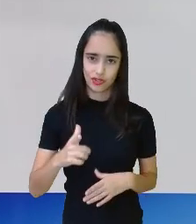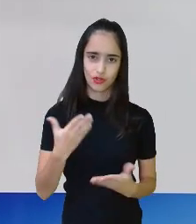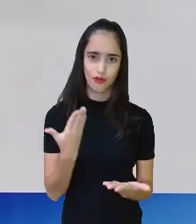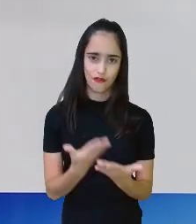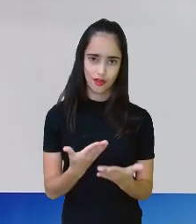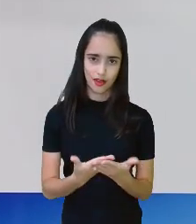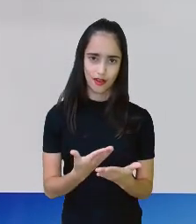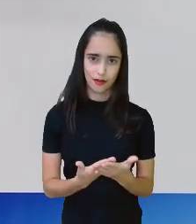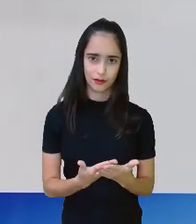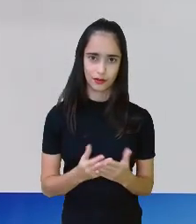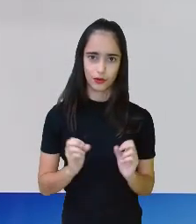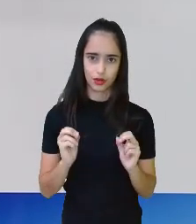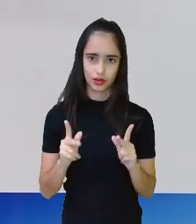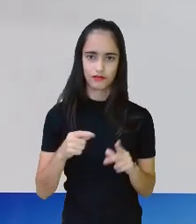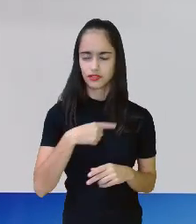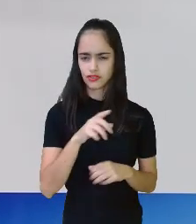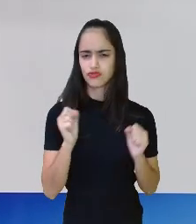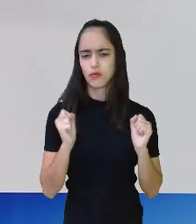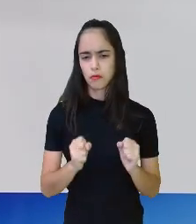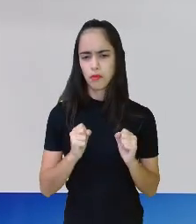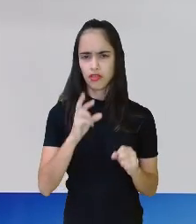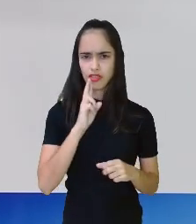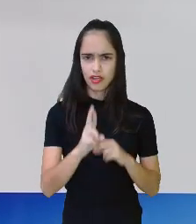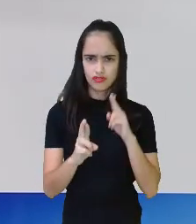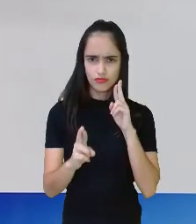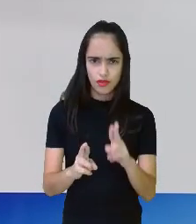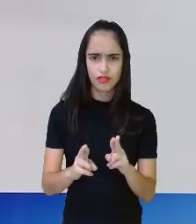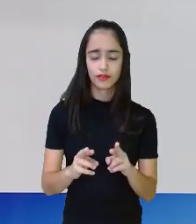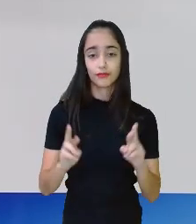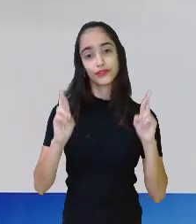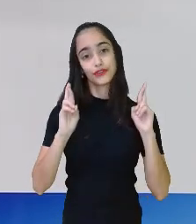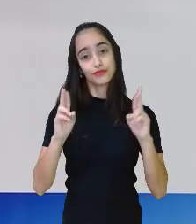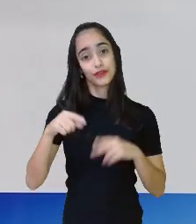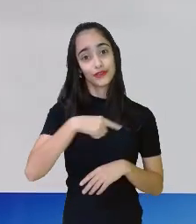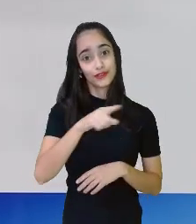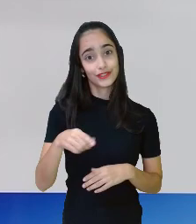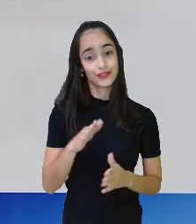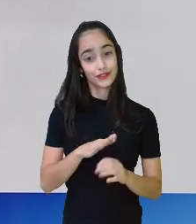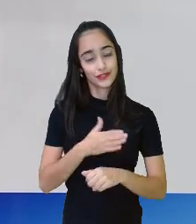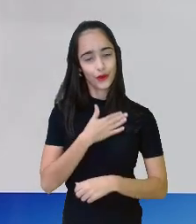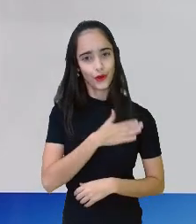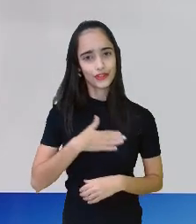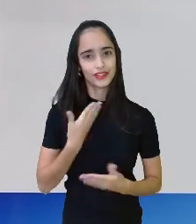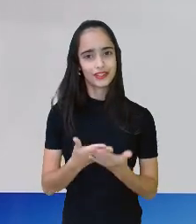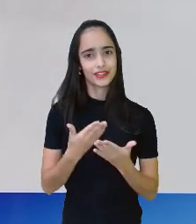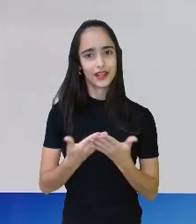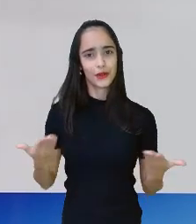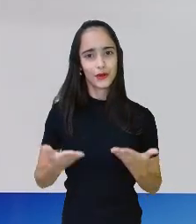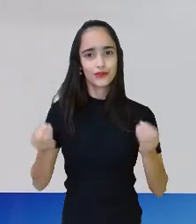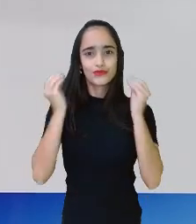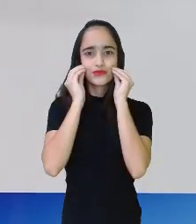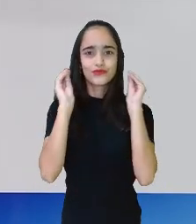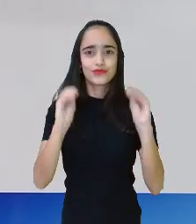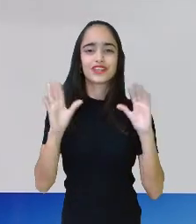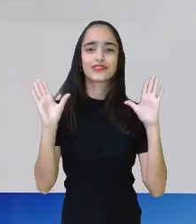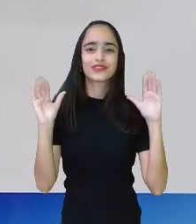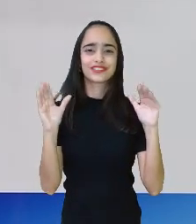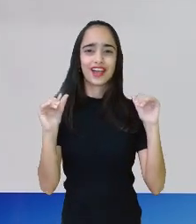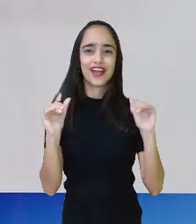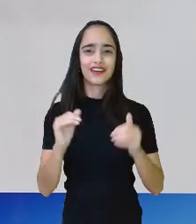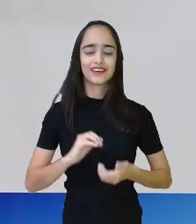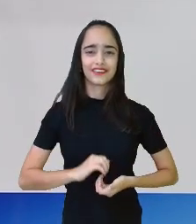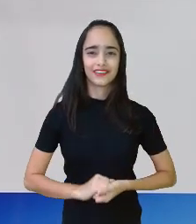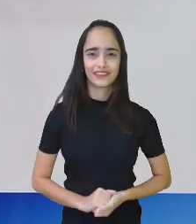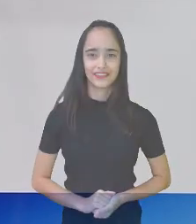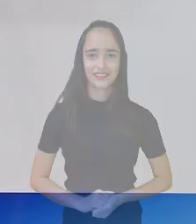dar o print e responder. Espero que vocês tenham gostado da nossa aula de hoje. Beijos. Tchau, tchau. Exercitem aí, tá certo?